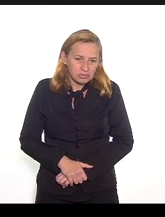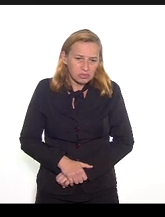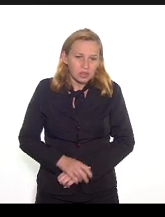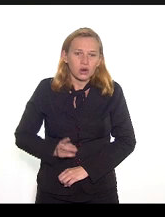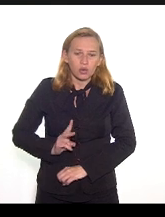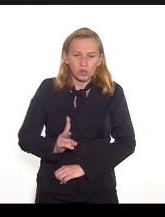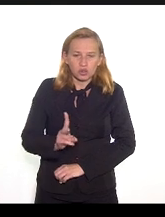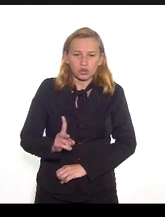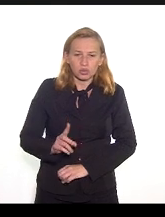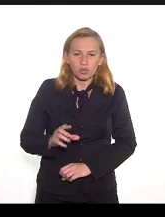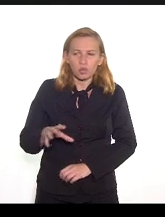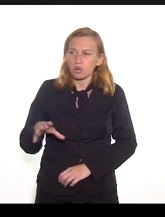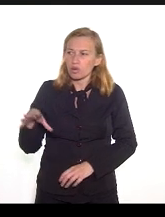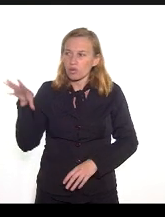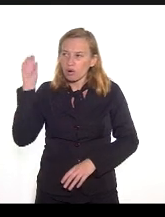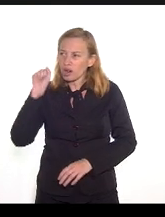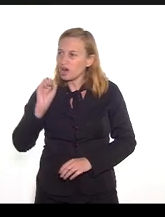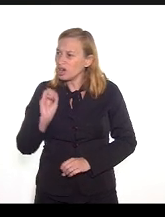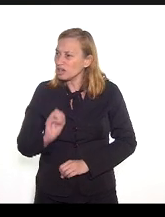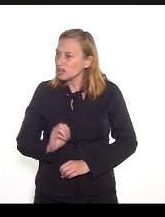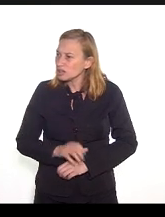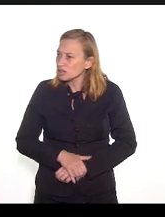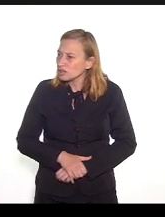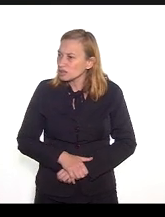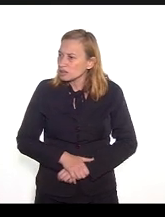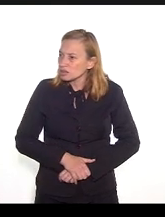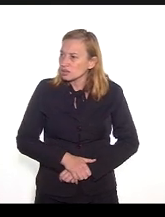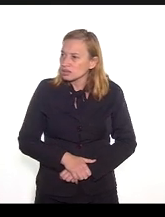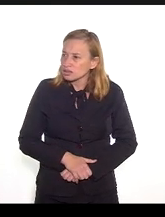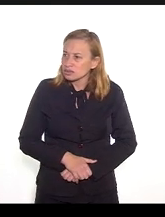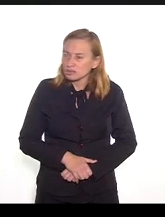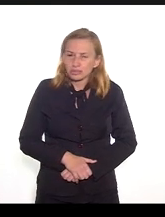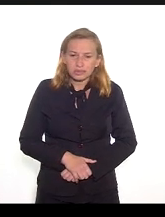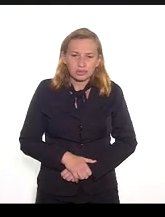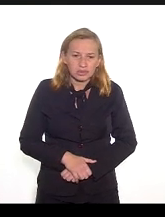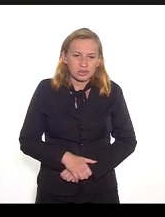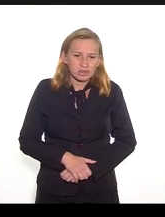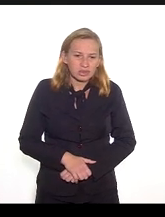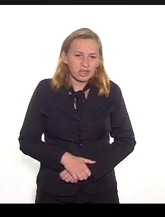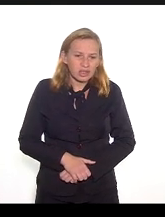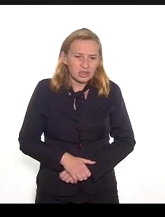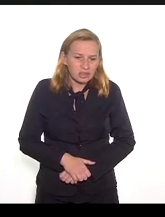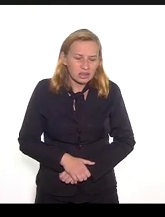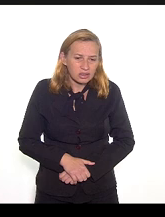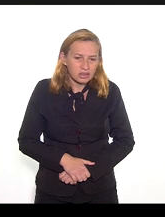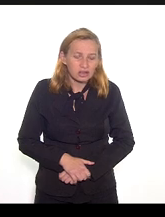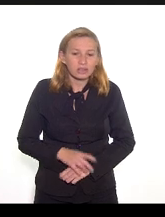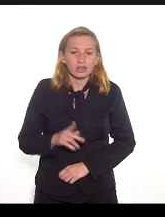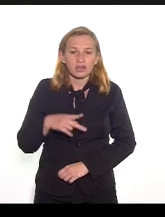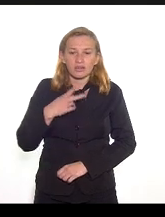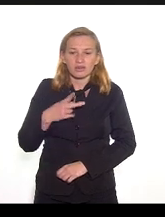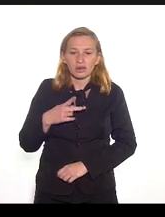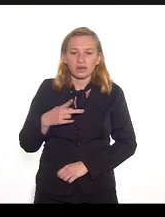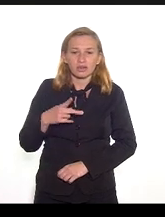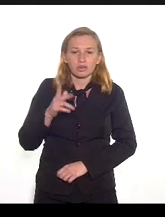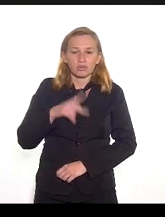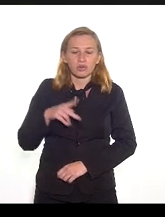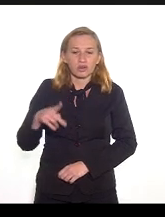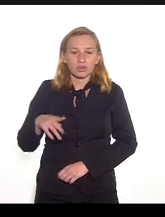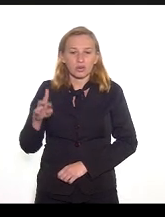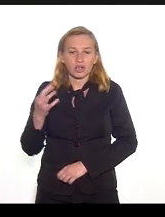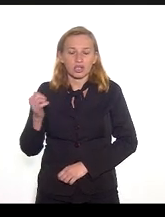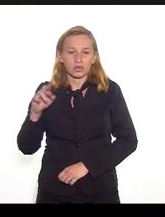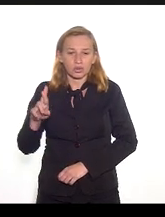Continua mudo. Enquanto o senhor tenta resolver o problema do áudio, eu passo, então, a palavra para o professor Heitor Mendes,